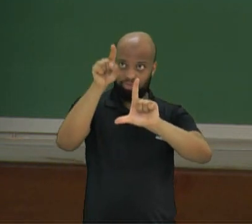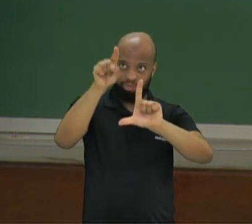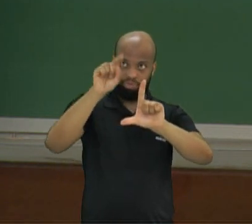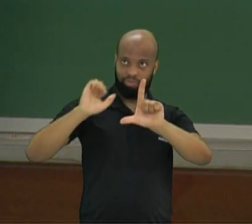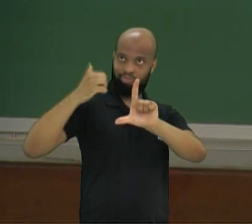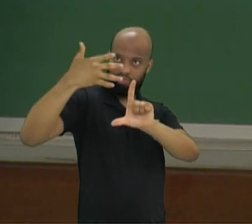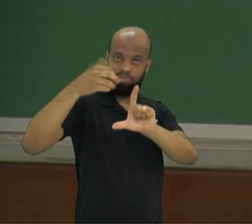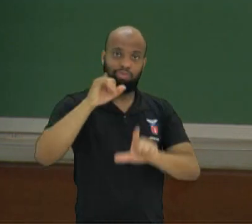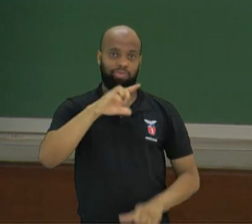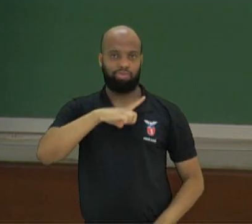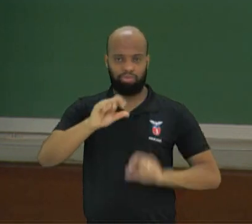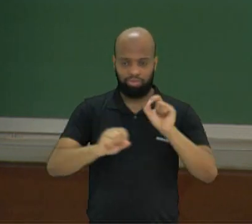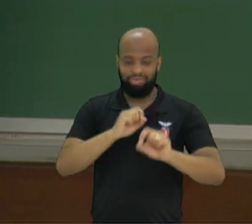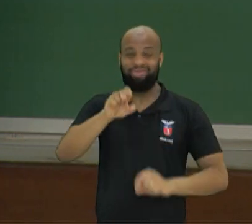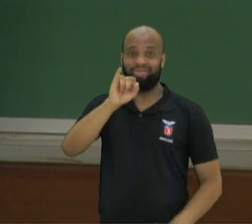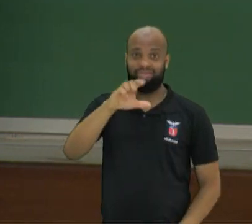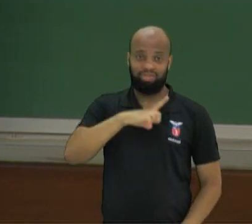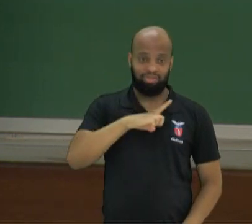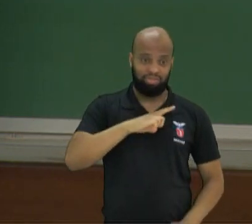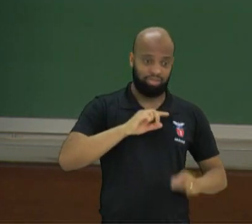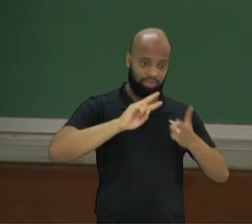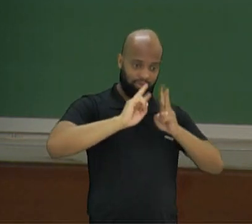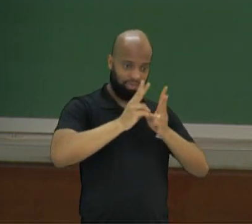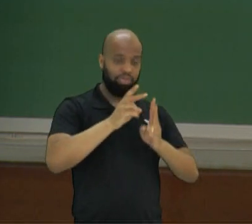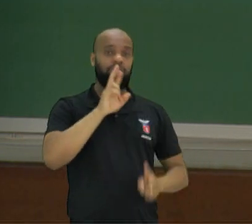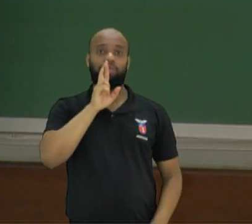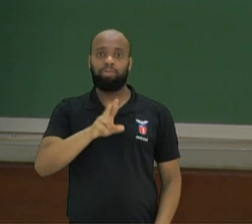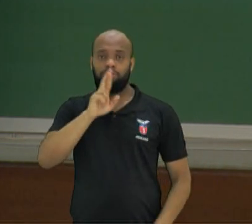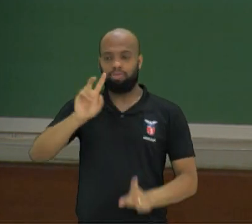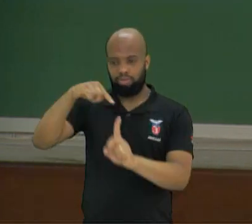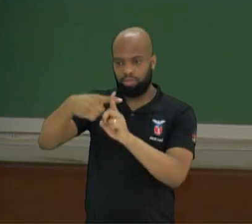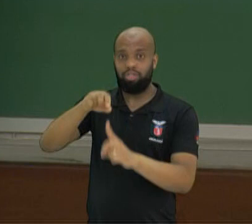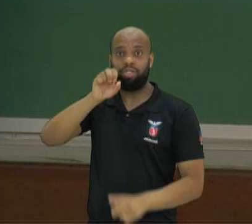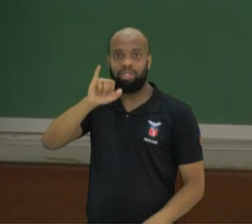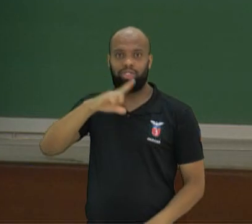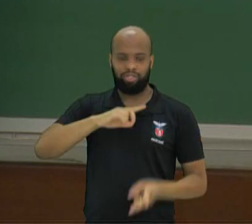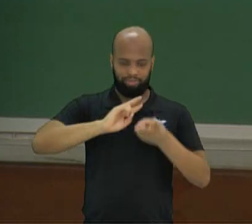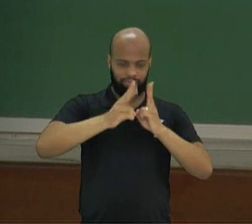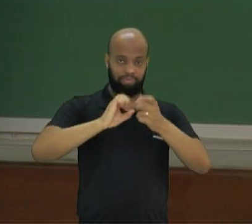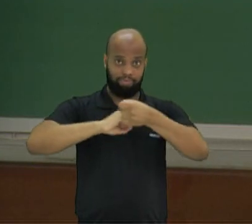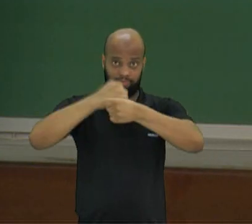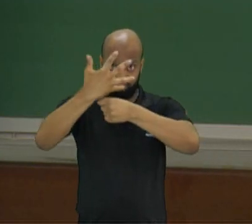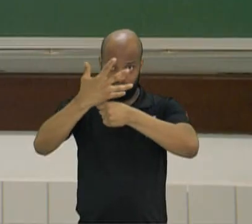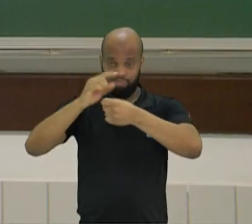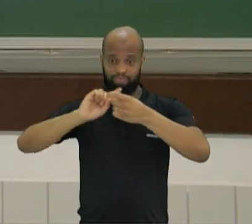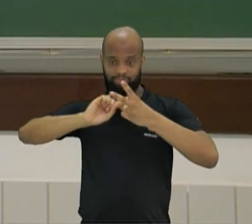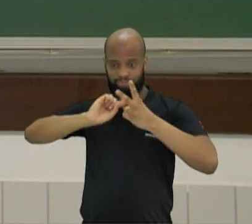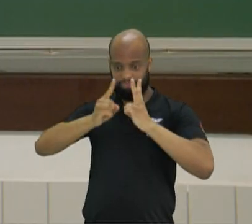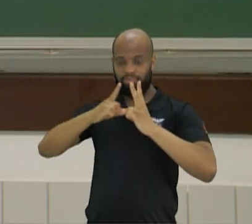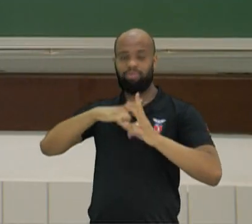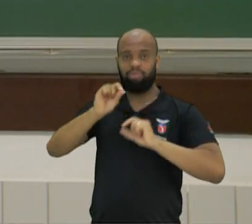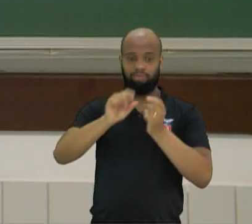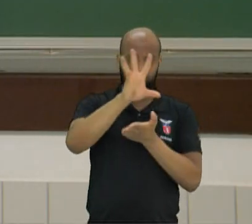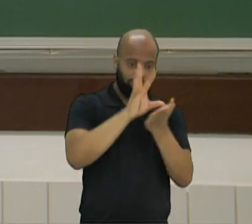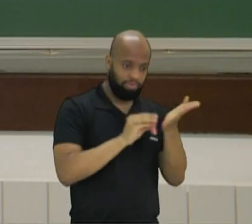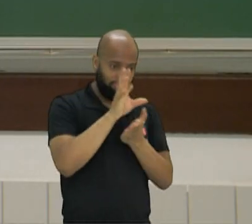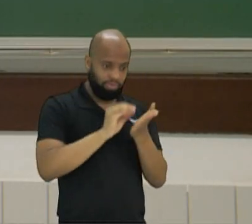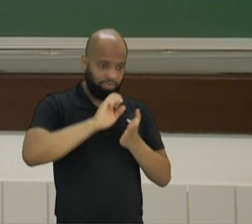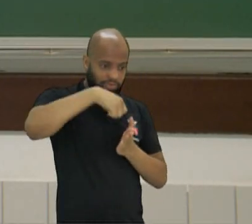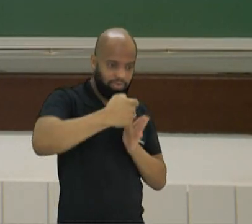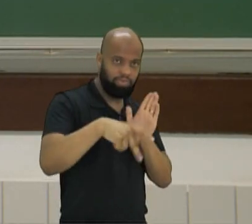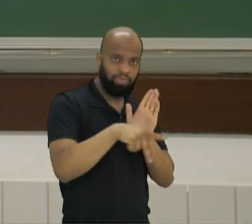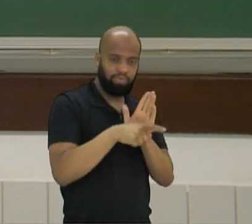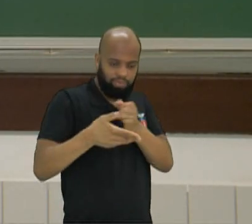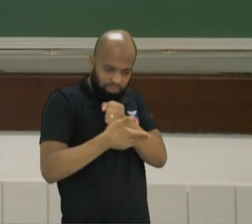que se o expoente é par, o resultado vai ficar positivo. Se o expoente é ímpar, o resultado repete o sinal da base. Então, se a base